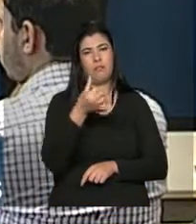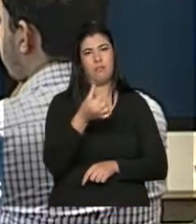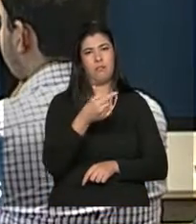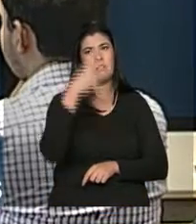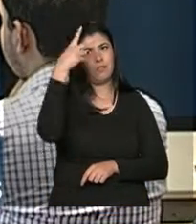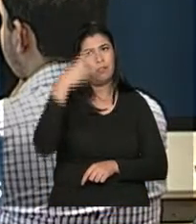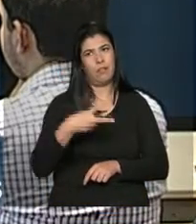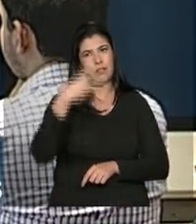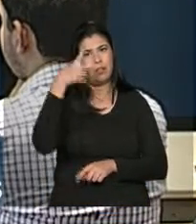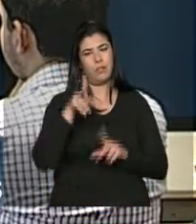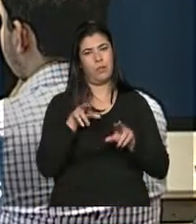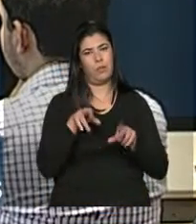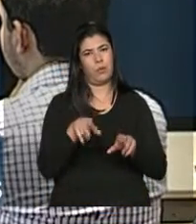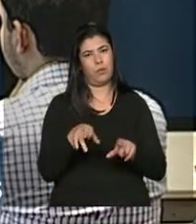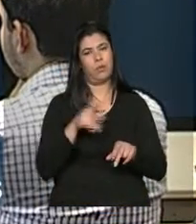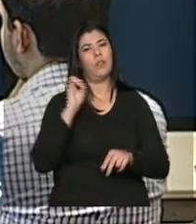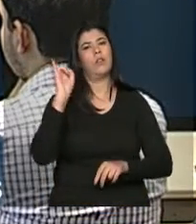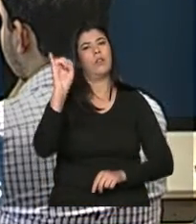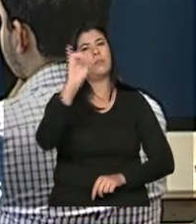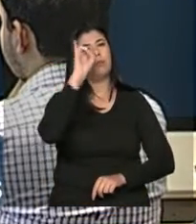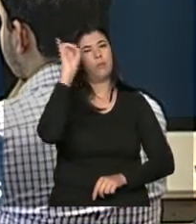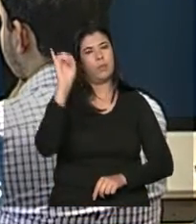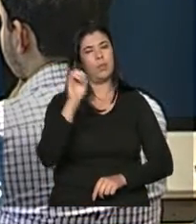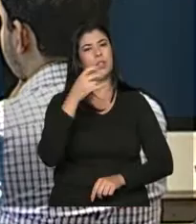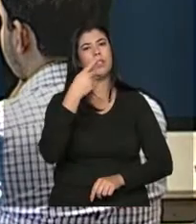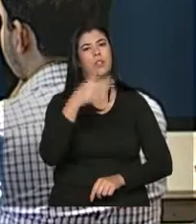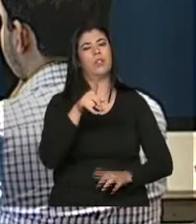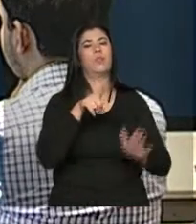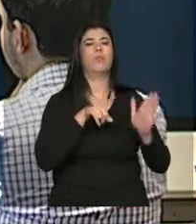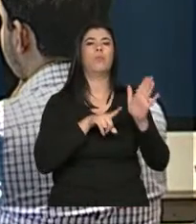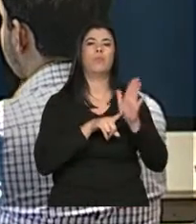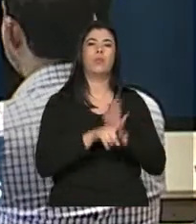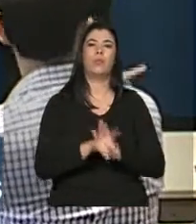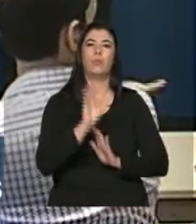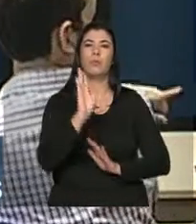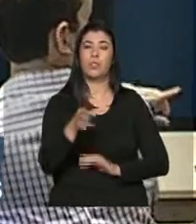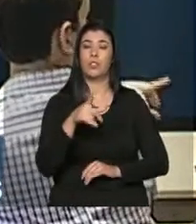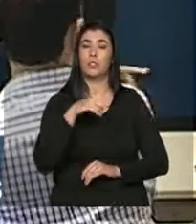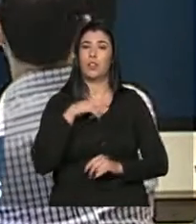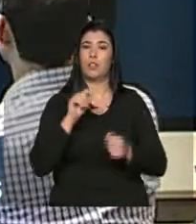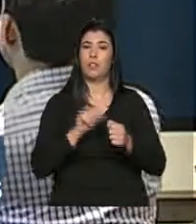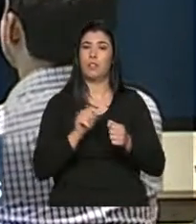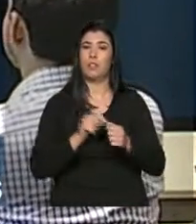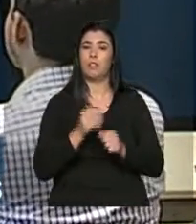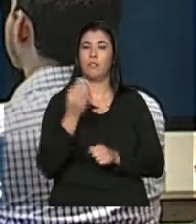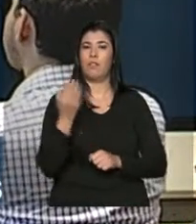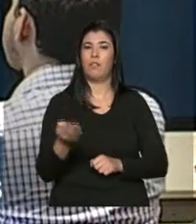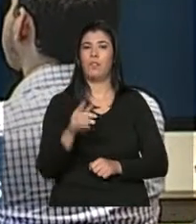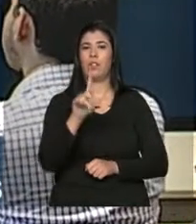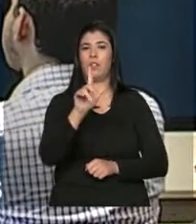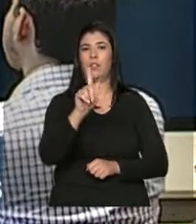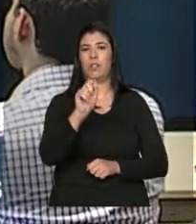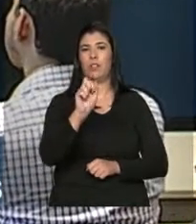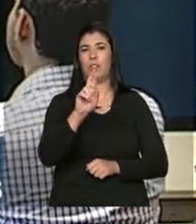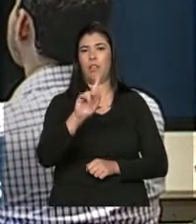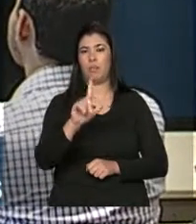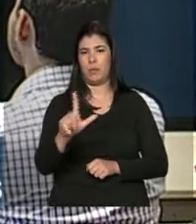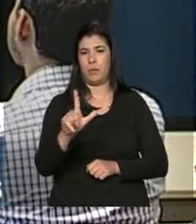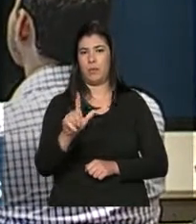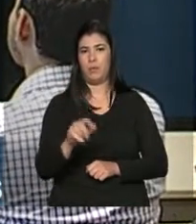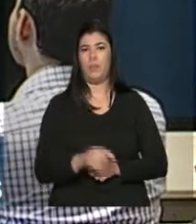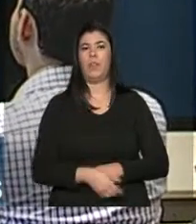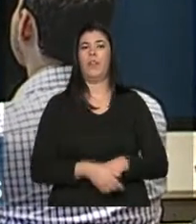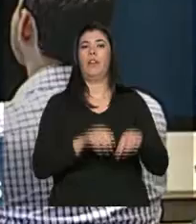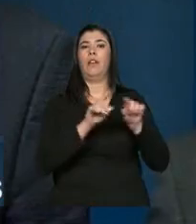eu acho... Importante a sua pergunta, foi a de quem também, do Gabriel, destacar.